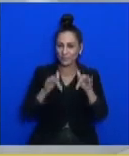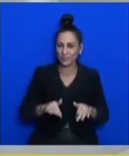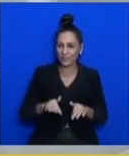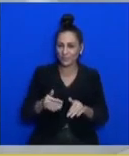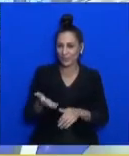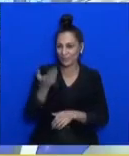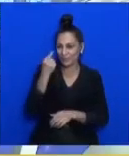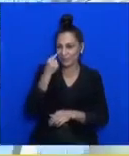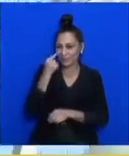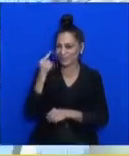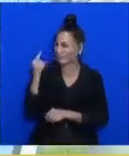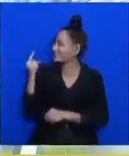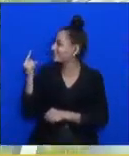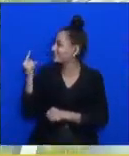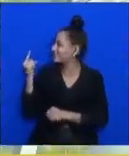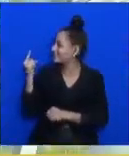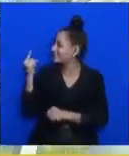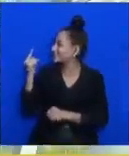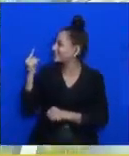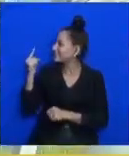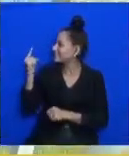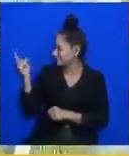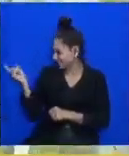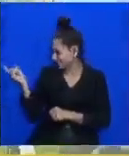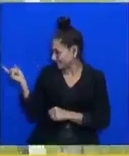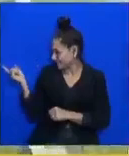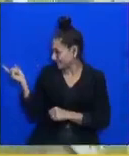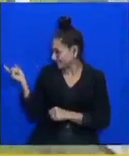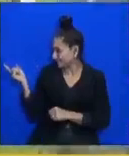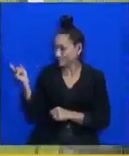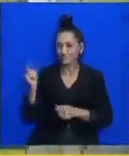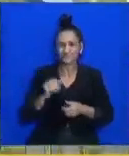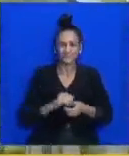Bolas posicionadas, valendo!